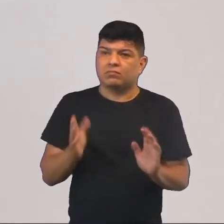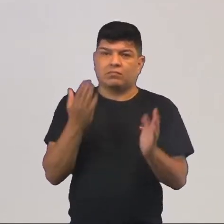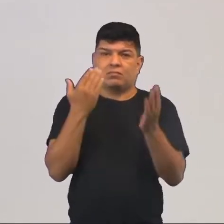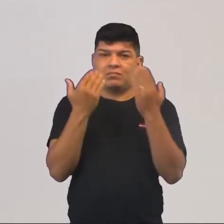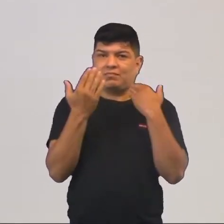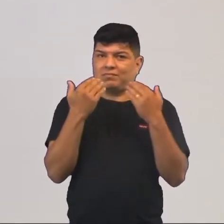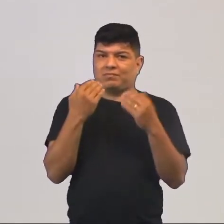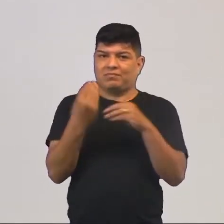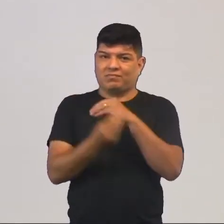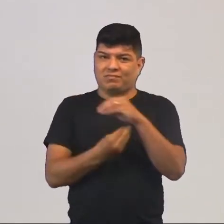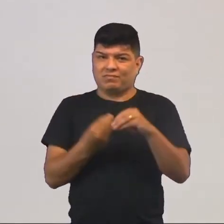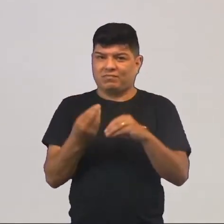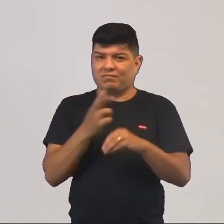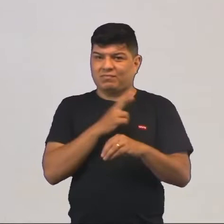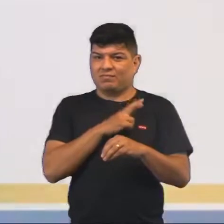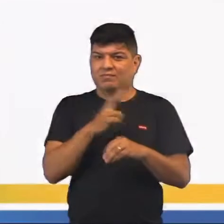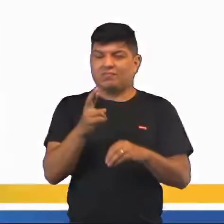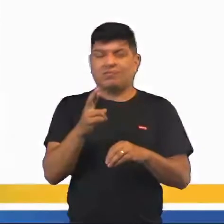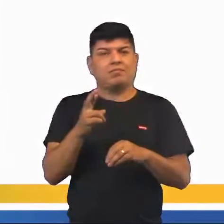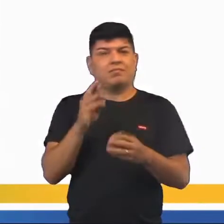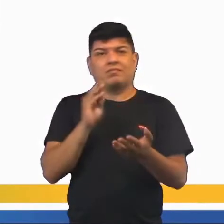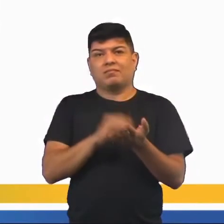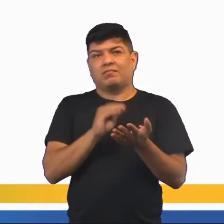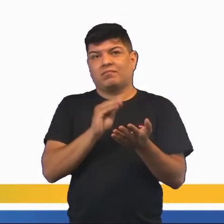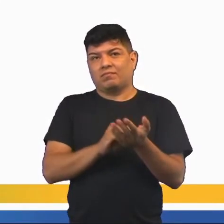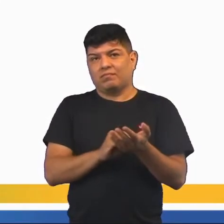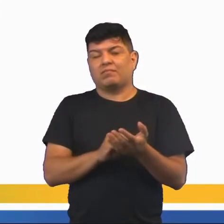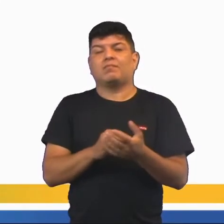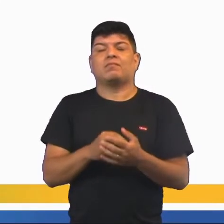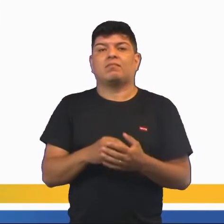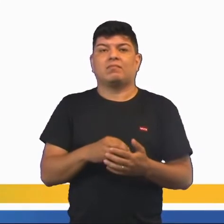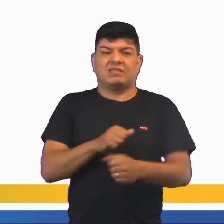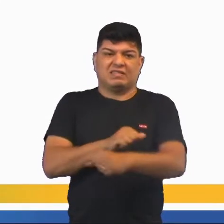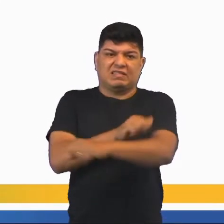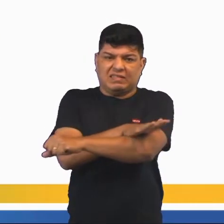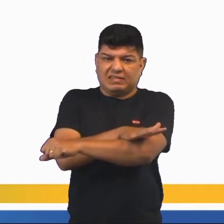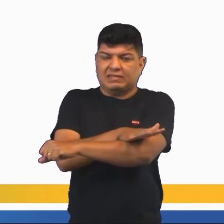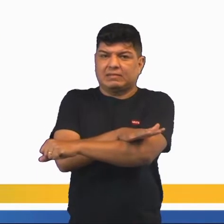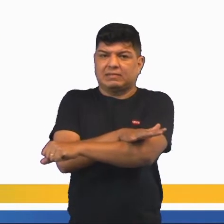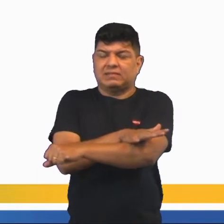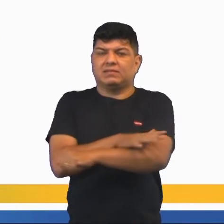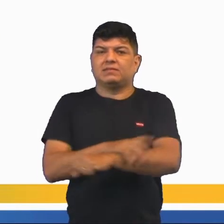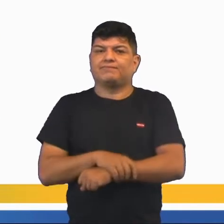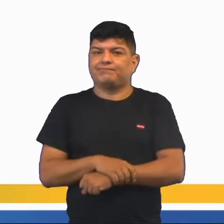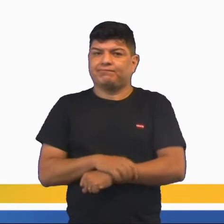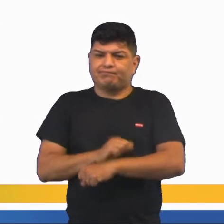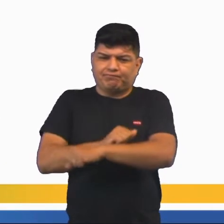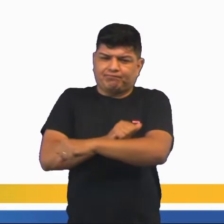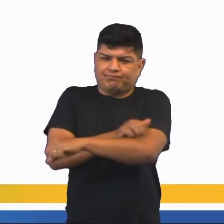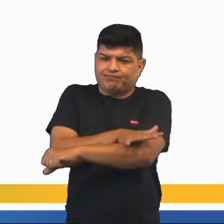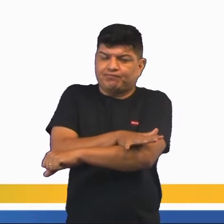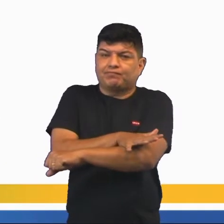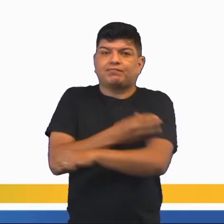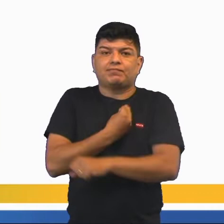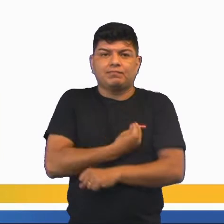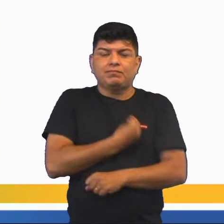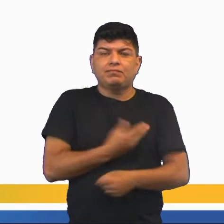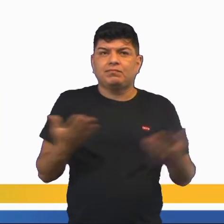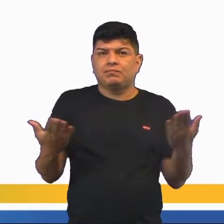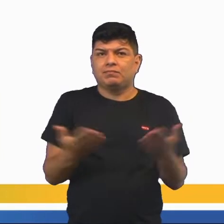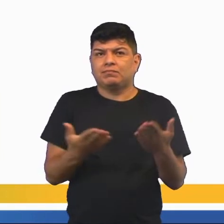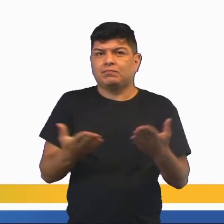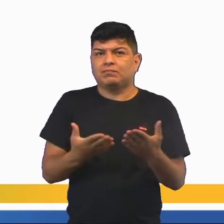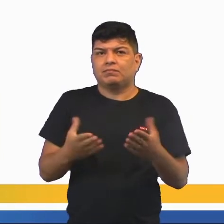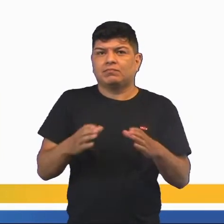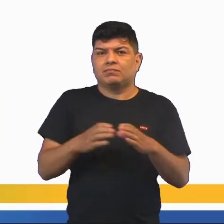diálogo interreligioso, isso é intolerância religiosa. Racismo, um antagonismo muito presente hoje, conjunto